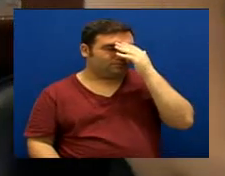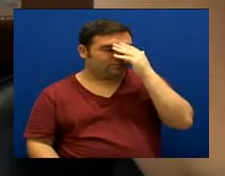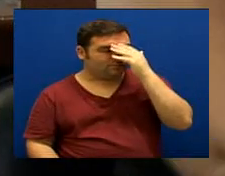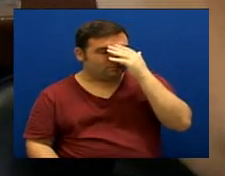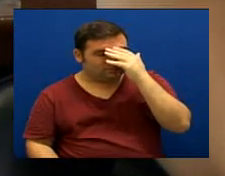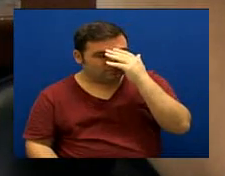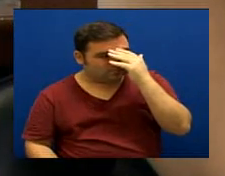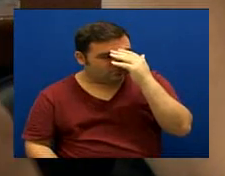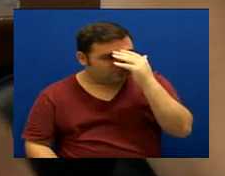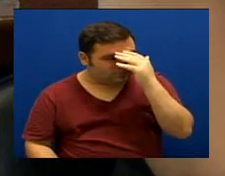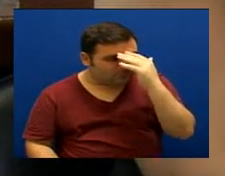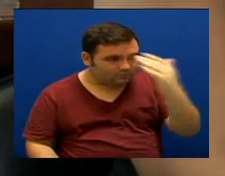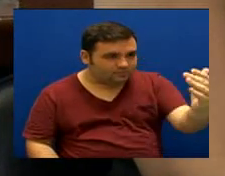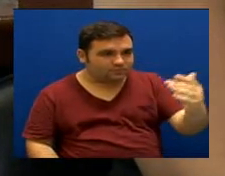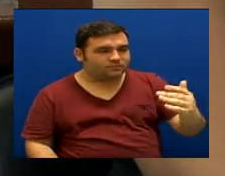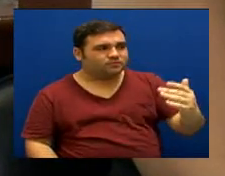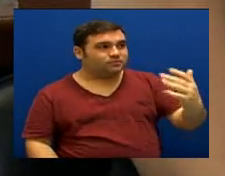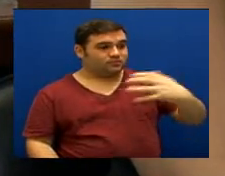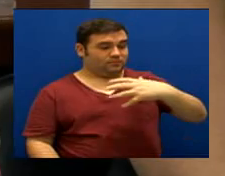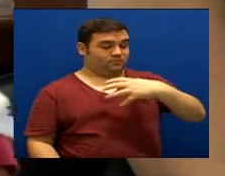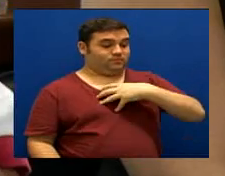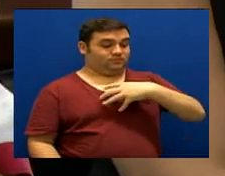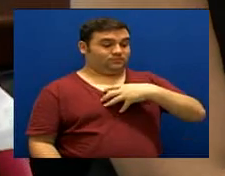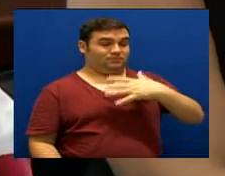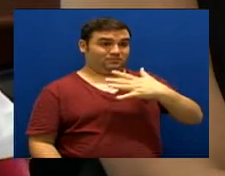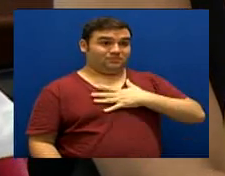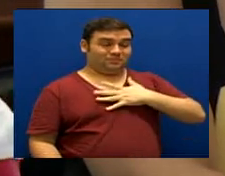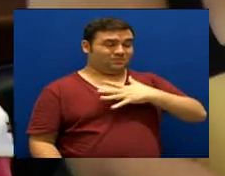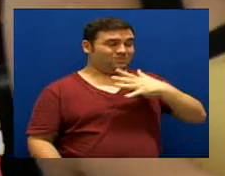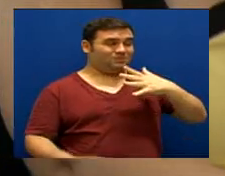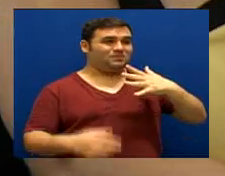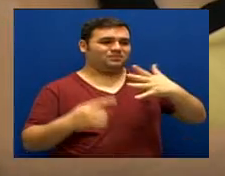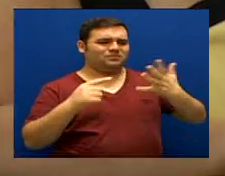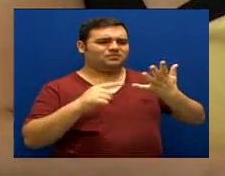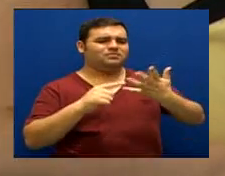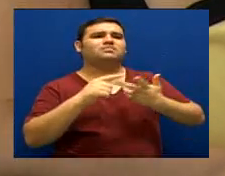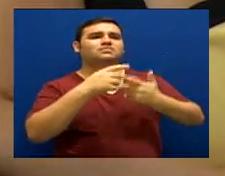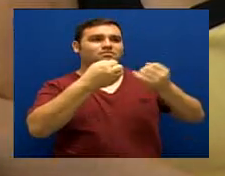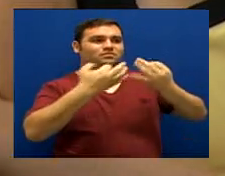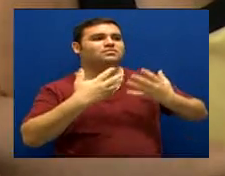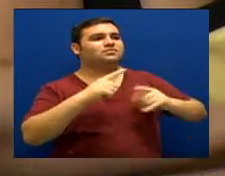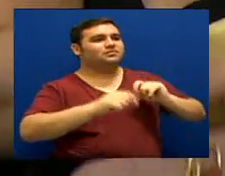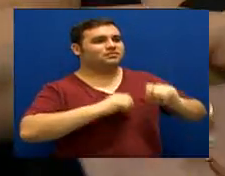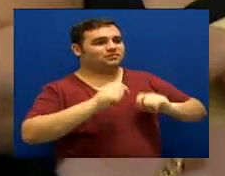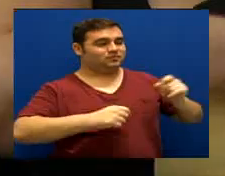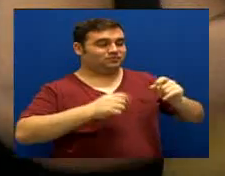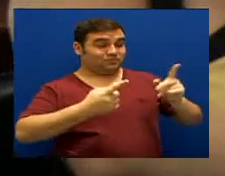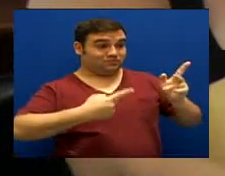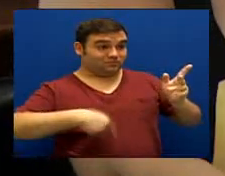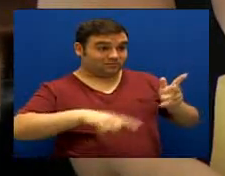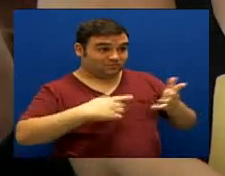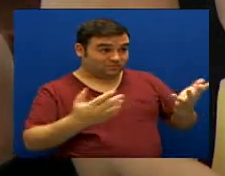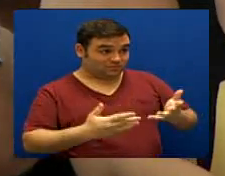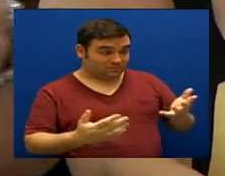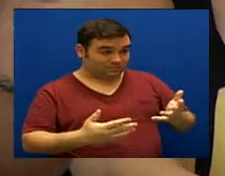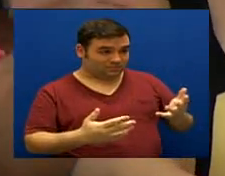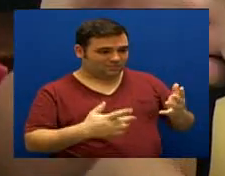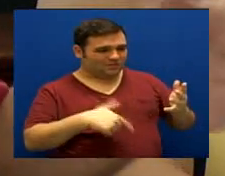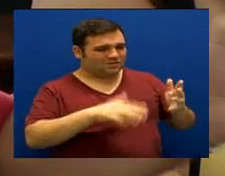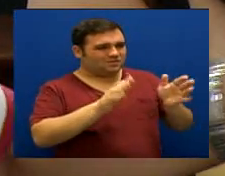eu o meu sentimento de tudo isso é o seguinte a gente vem numa escala de